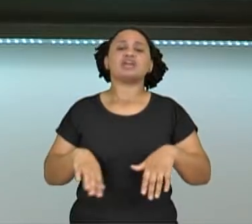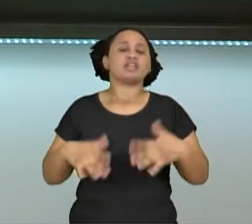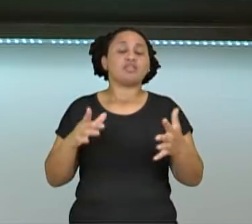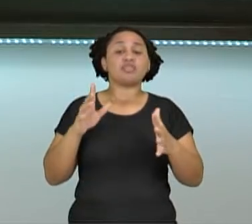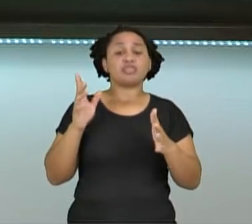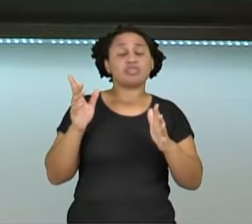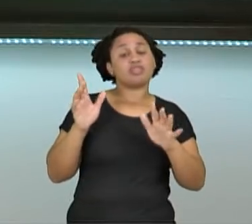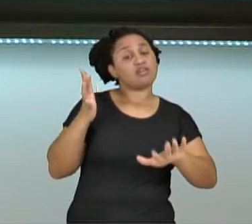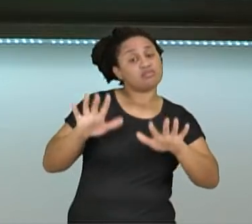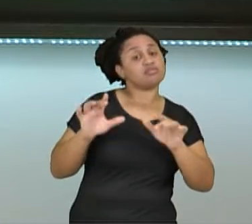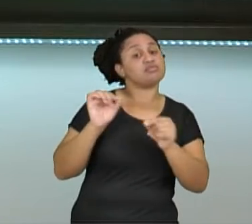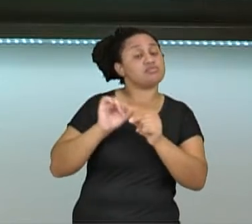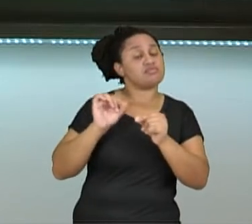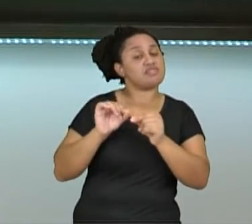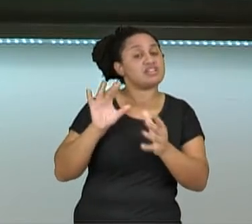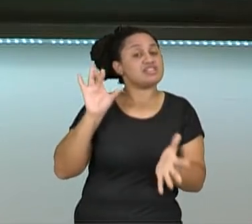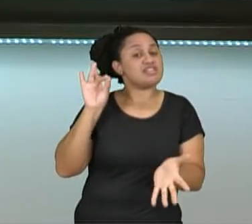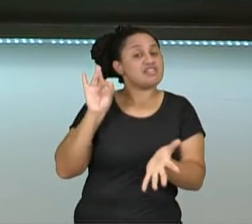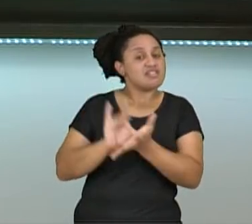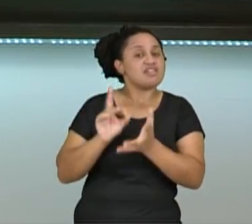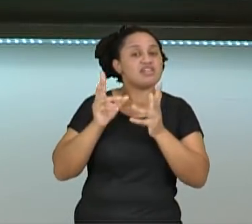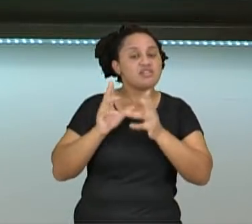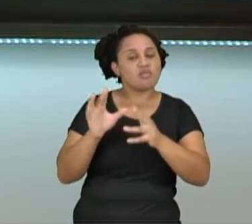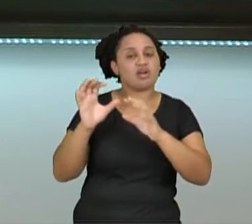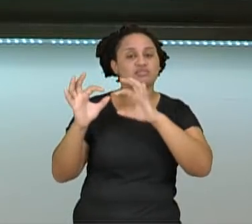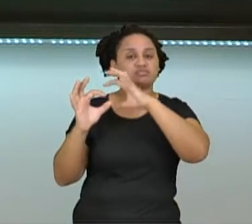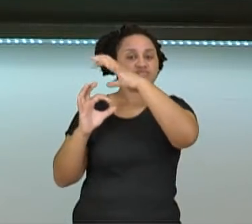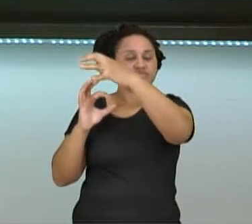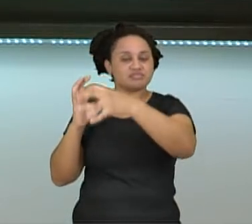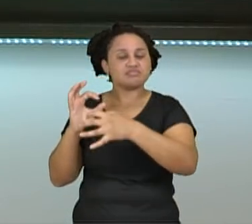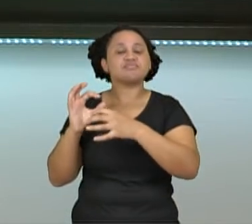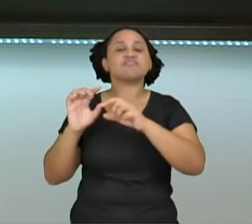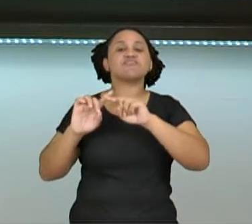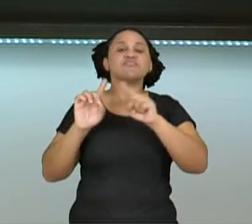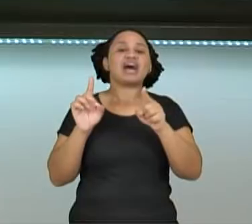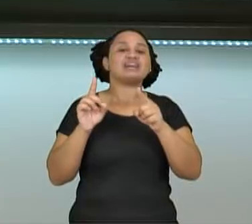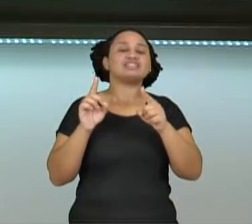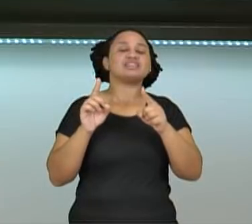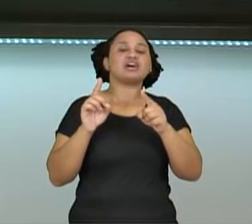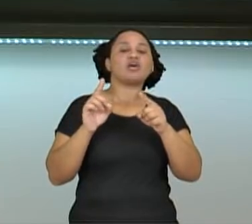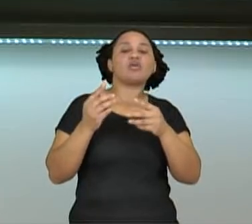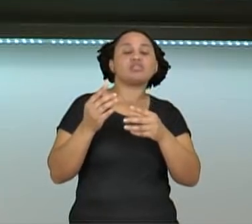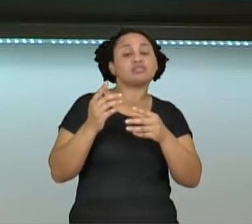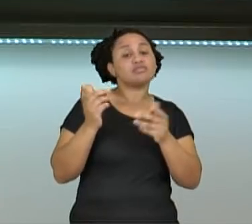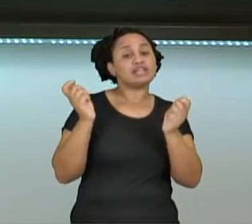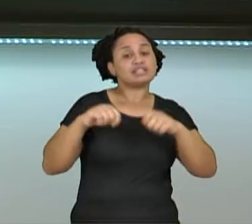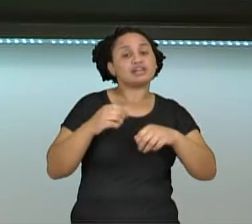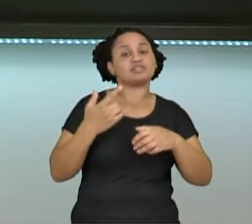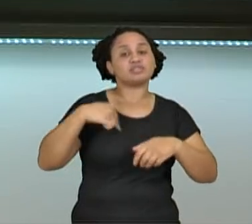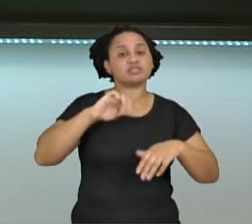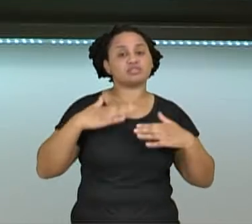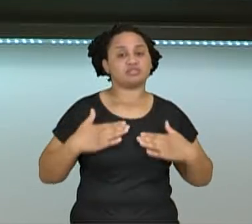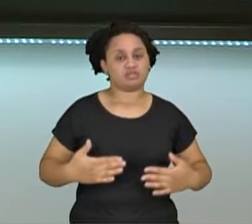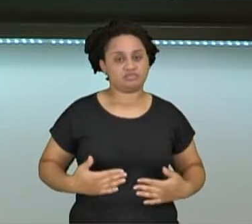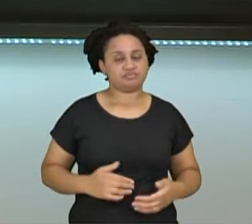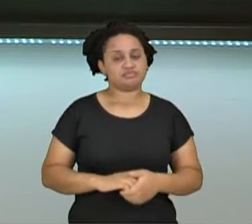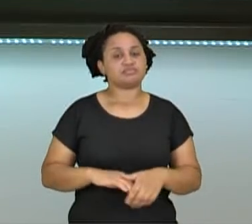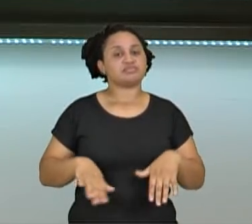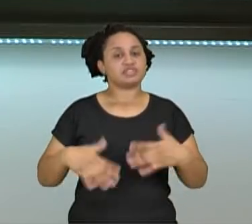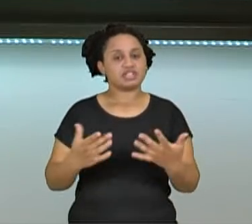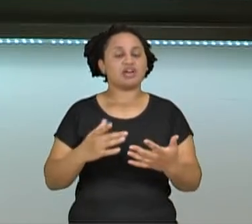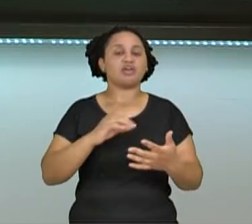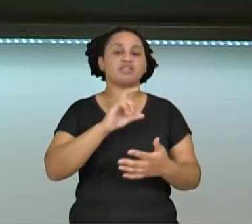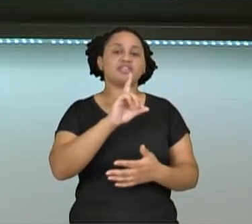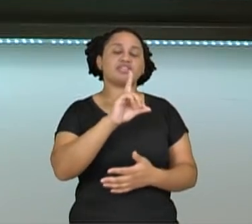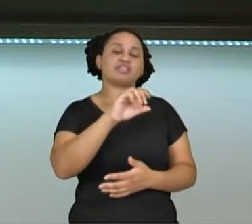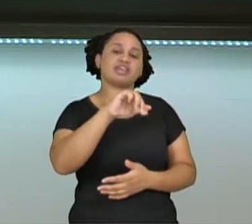o mesmo aminoácido, então vai formar a proteína direitinho e vai funcionar corretamente no nosso corpo. Tá? Então, tem que lembrar disso. DNA universal e ele